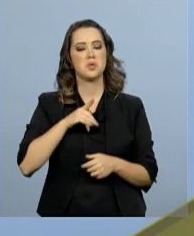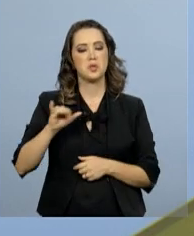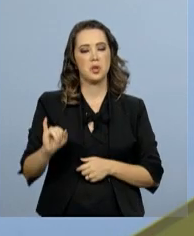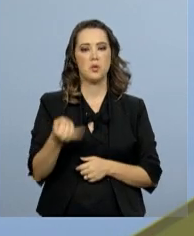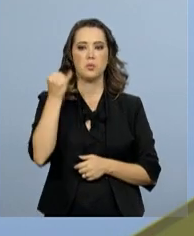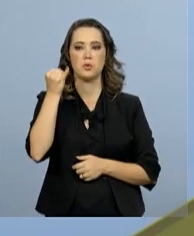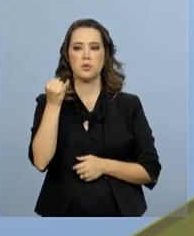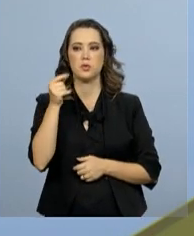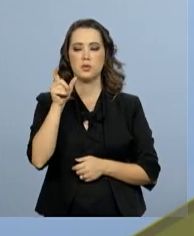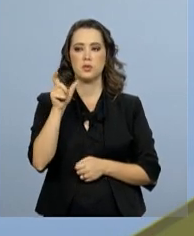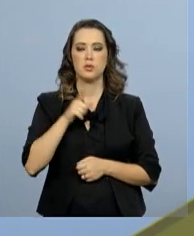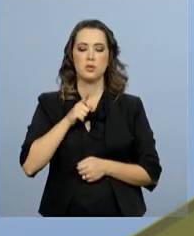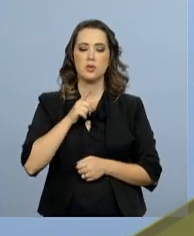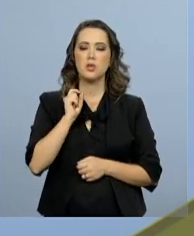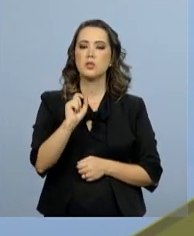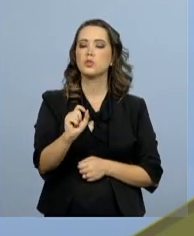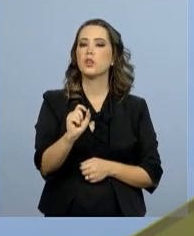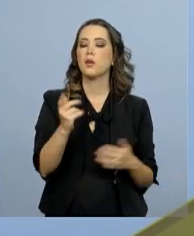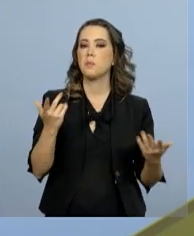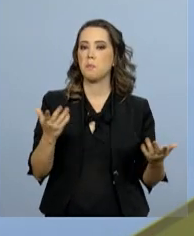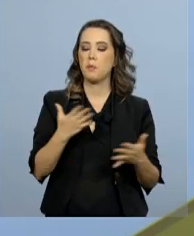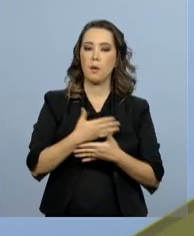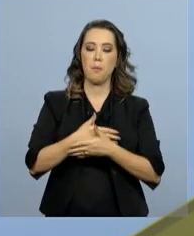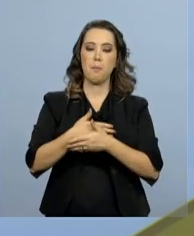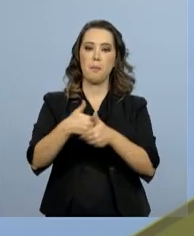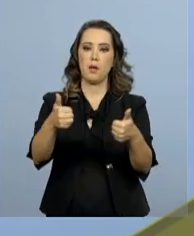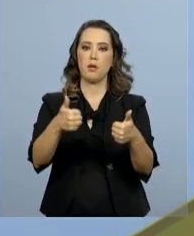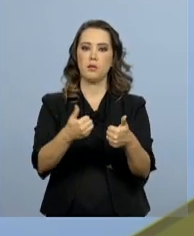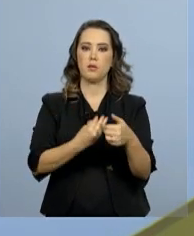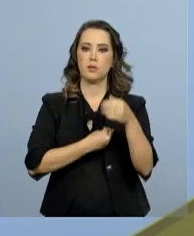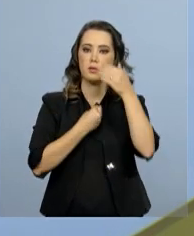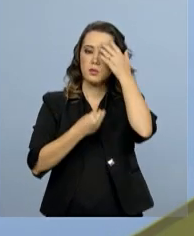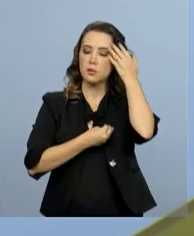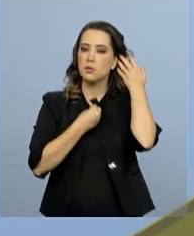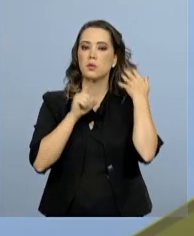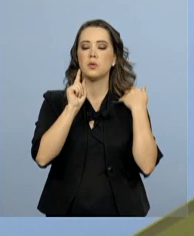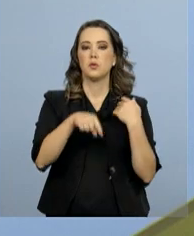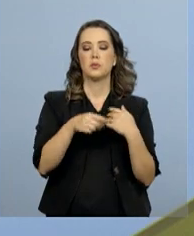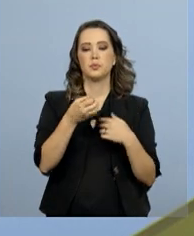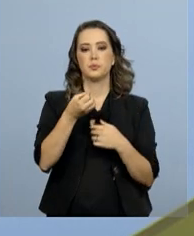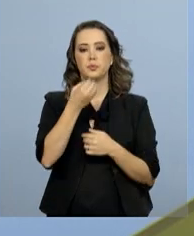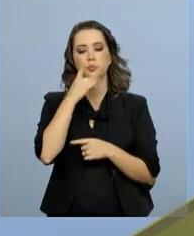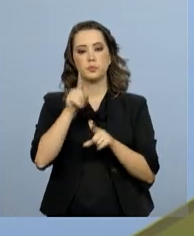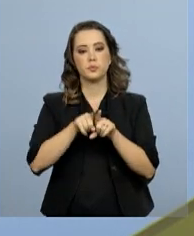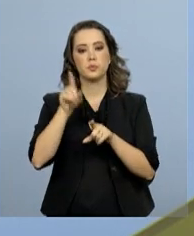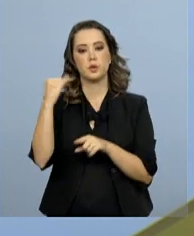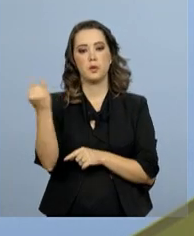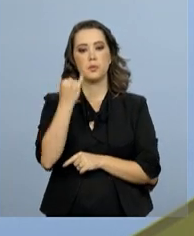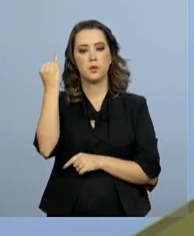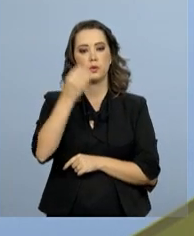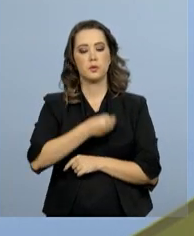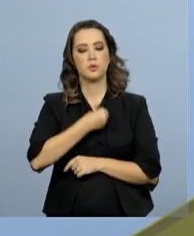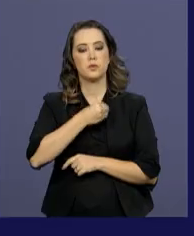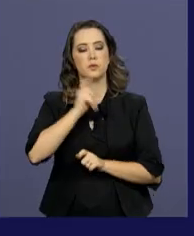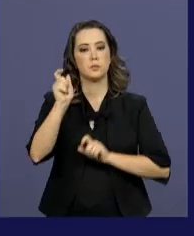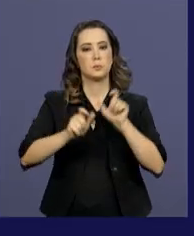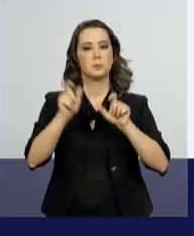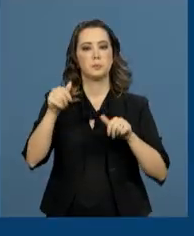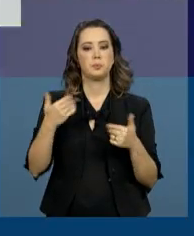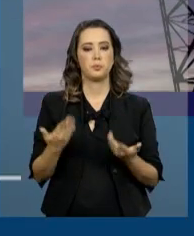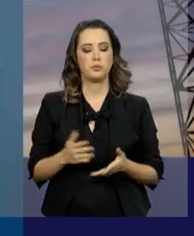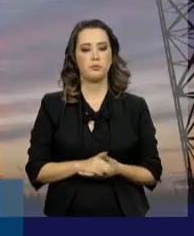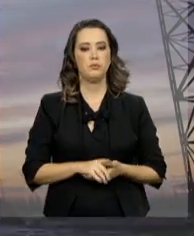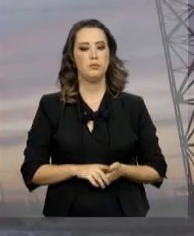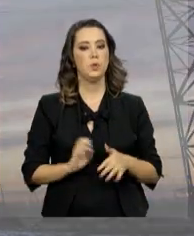de melhorar a qualidade de um bem que é essencial à vida das pessoas as